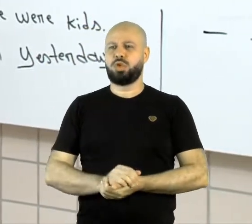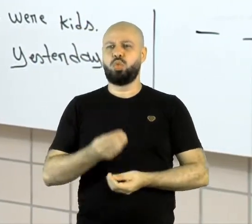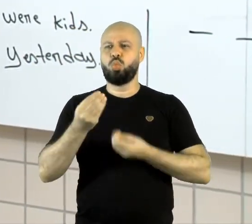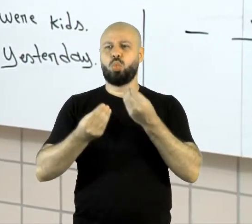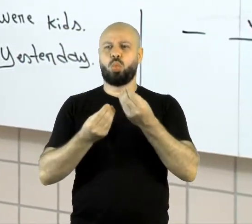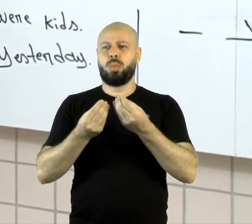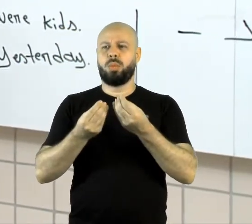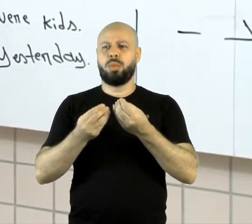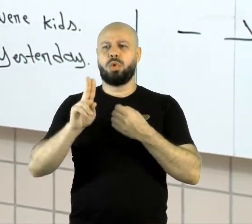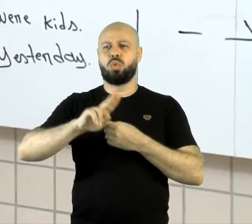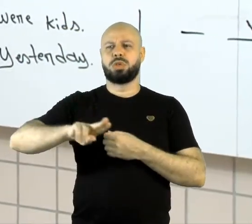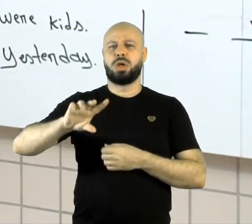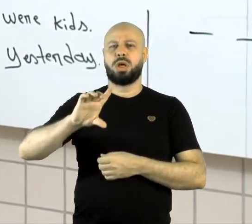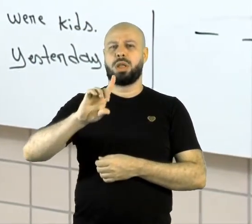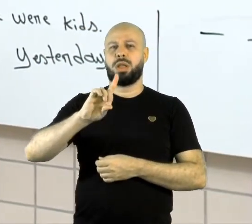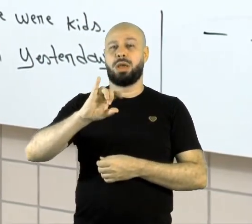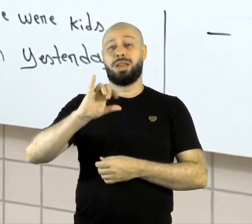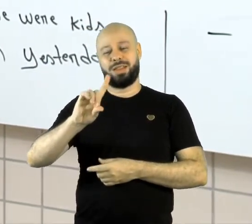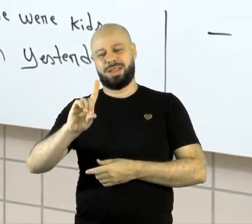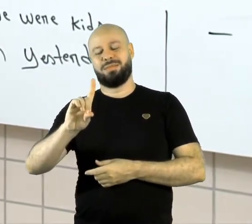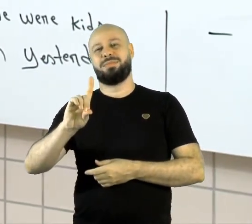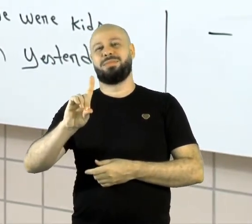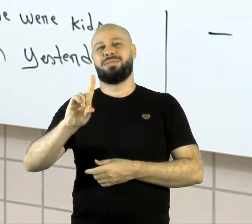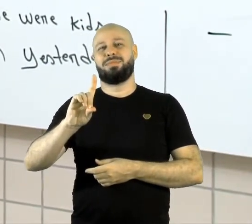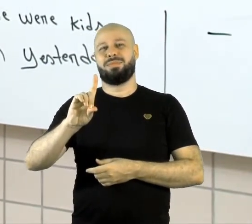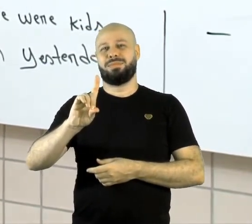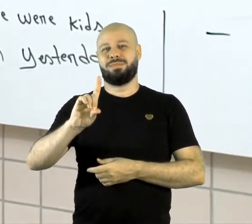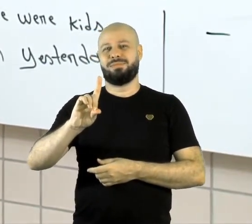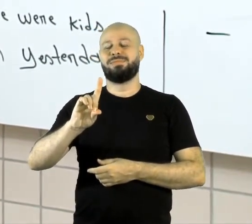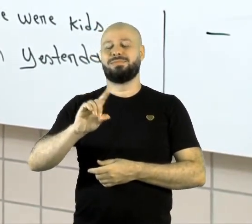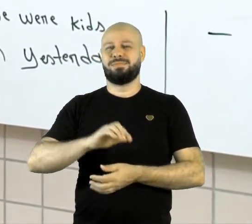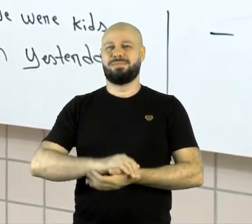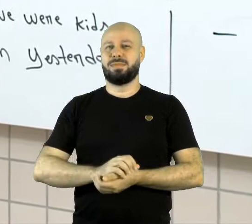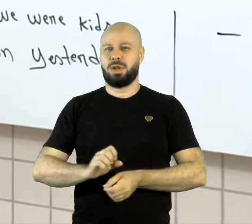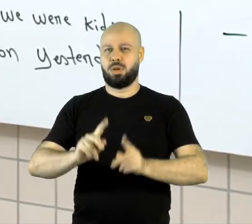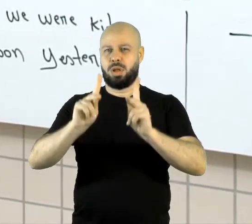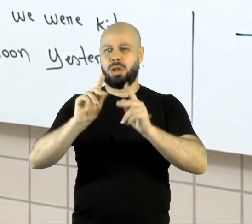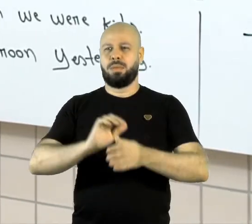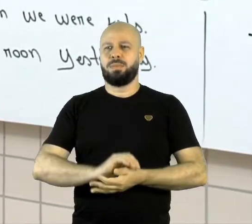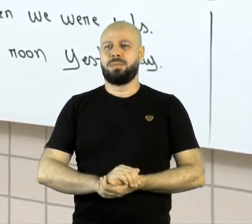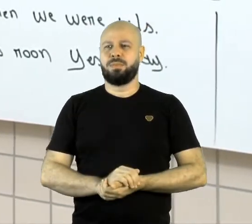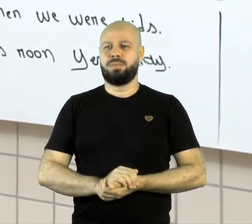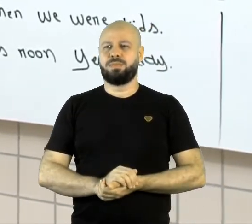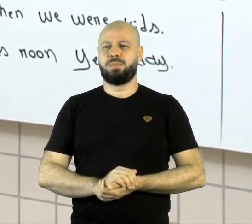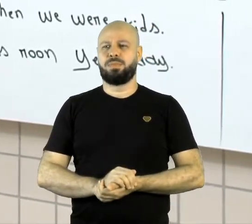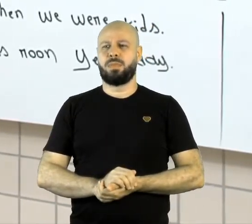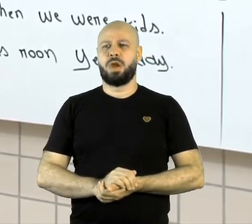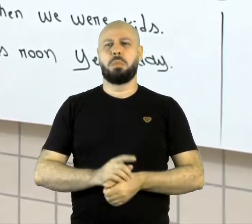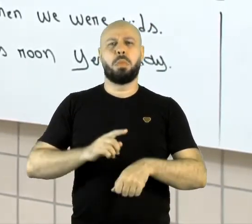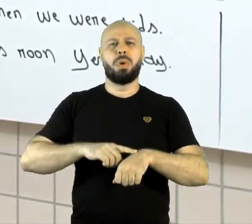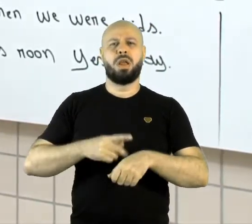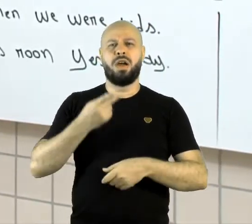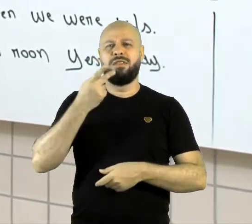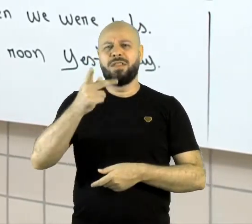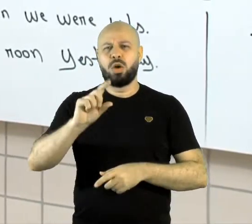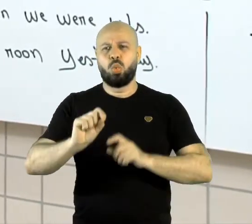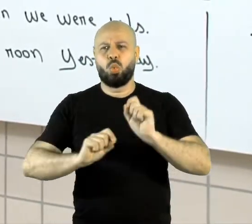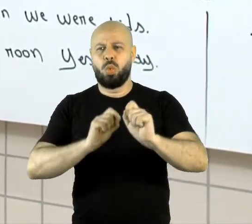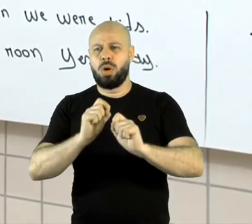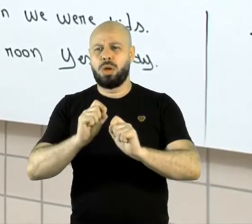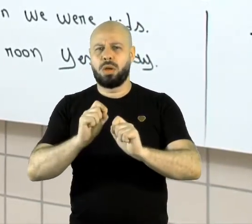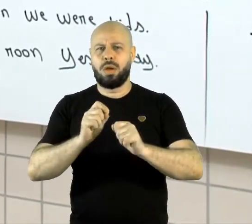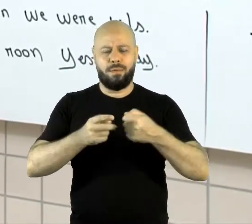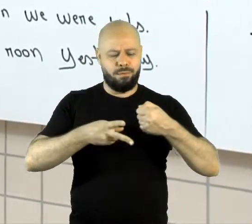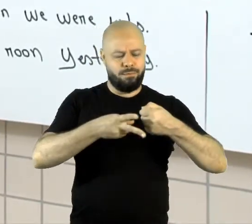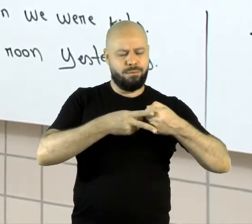ter did ou did, ok? Então vamos lá. Quando eu falei que o